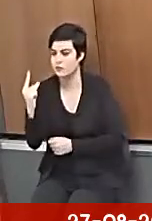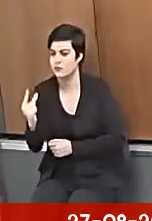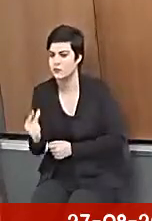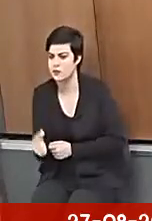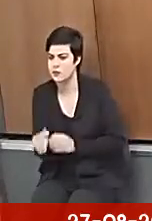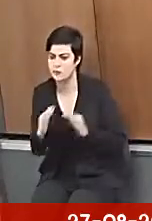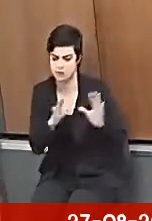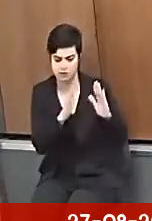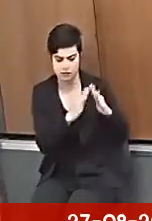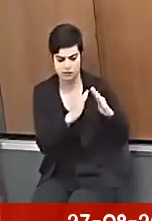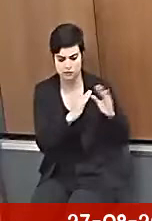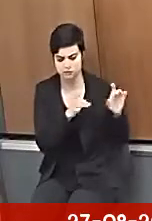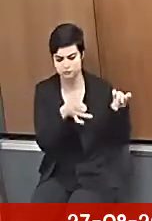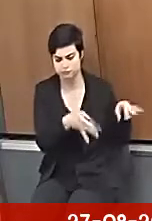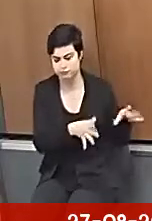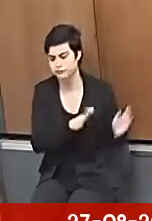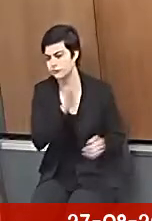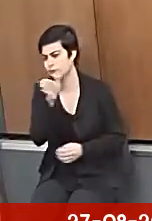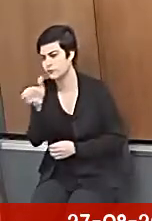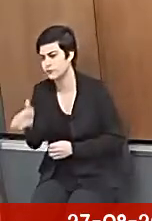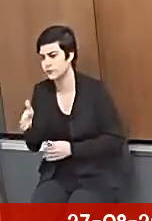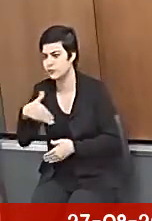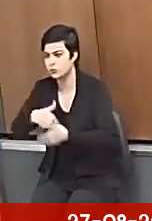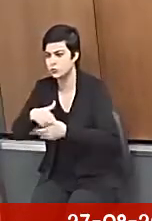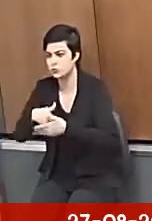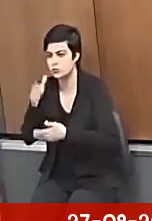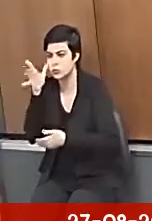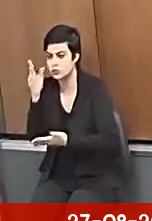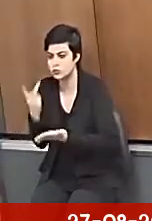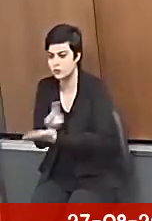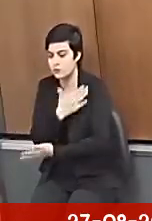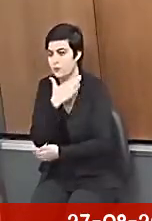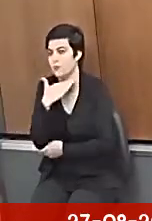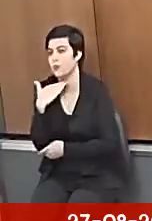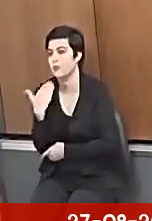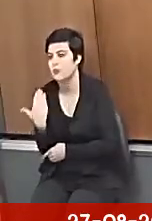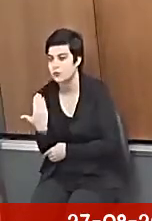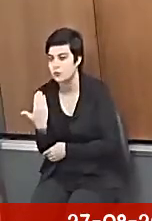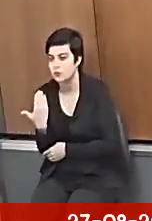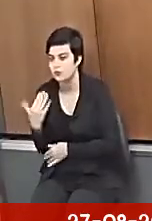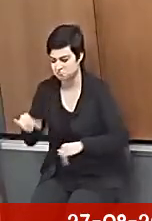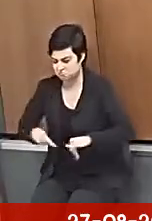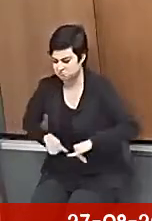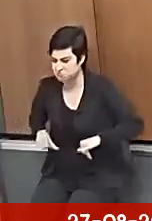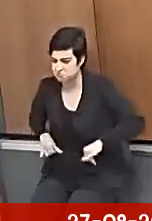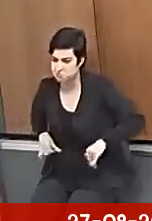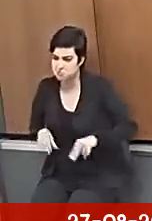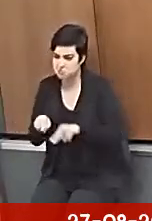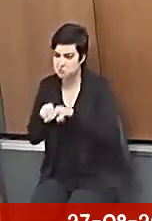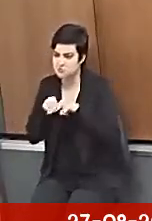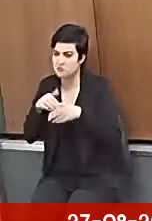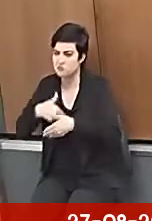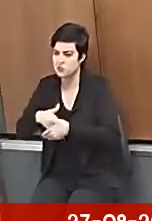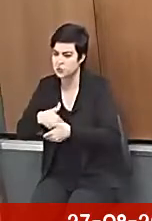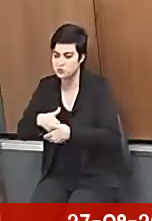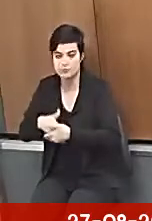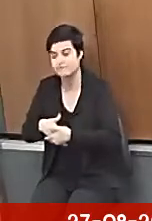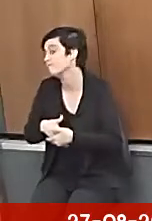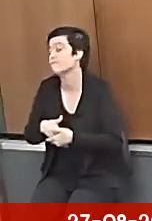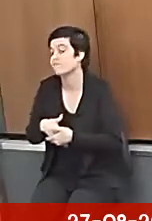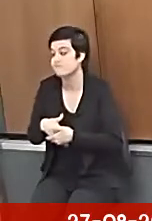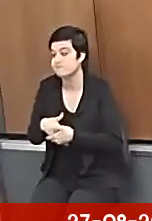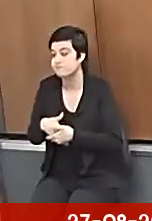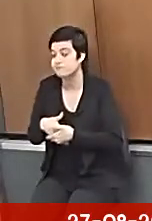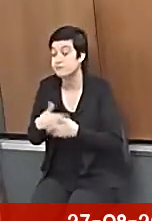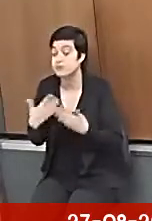morrer a pessoa sai de casa para assistir o jogo a pessoa não sai de casa para sofrer para assistir o jogo não têm acesso e não quer